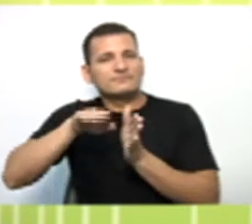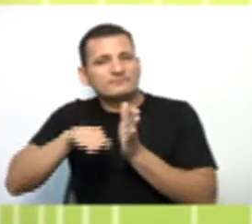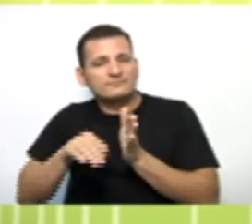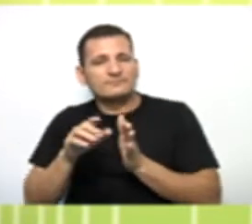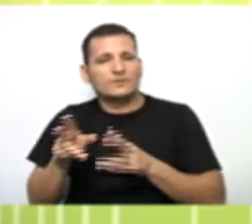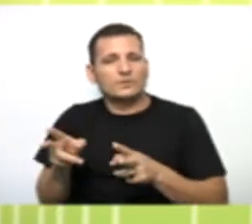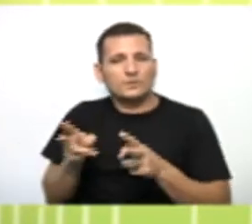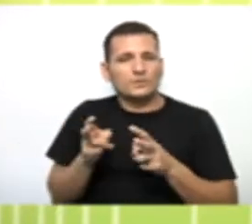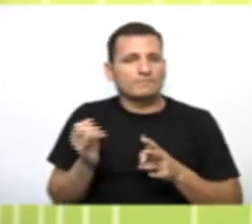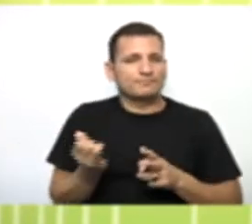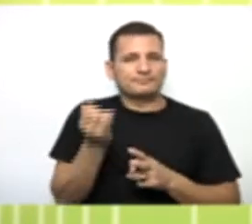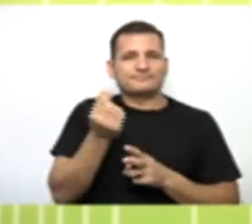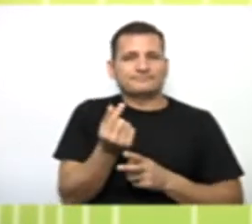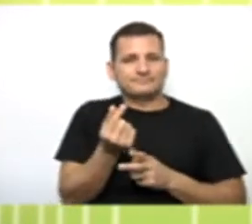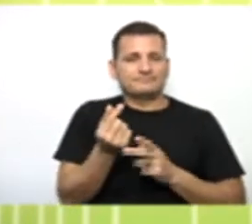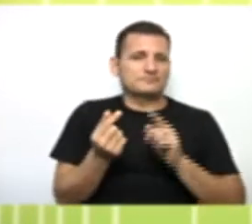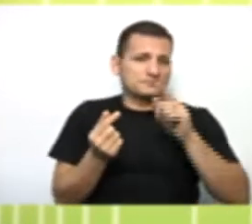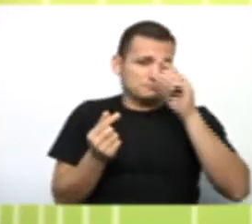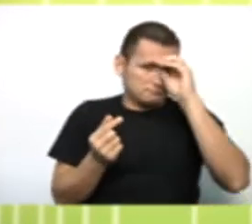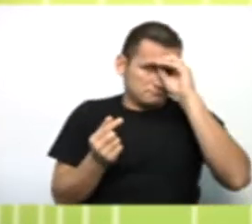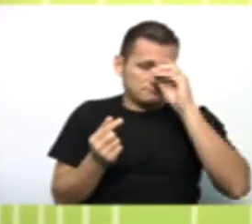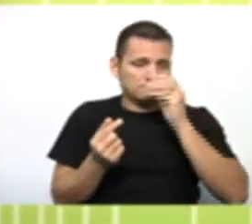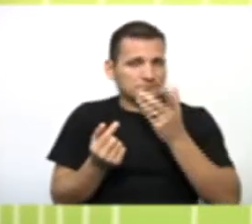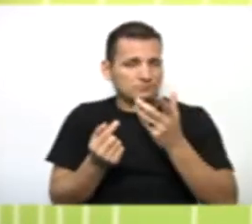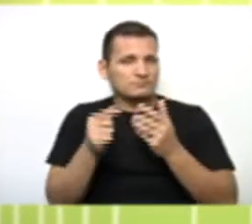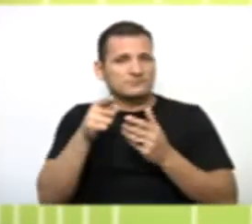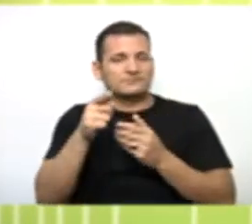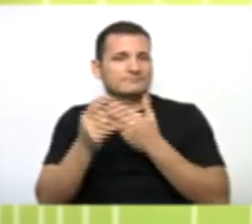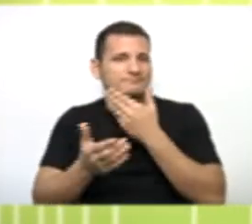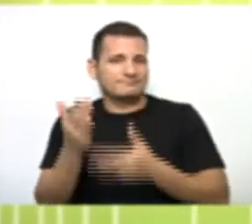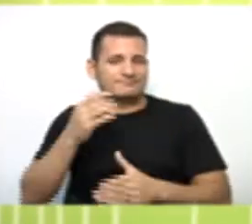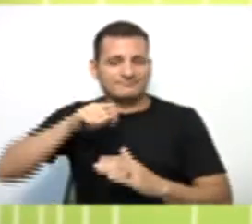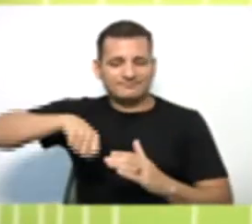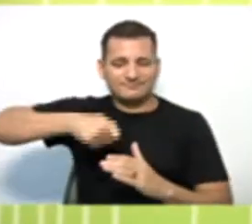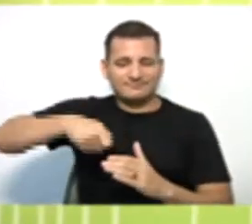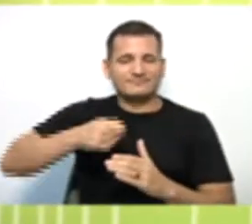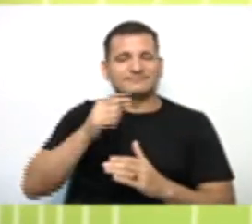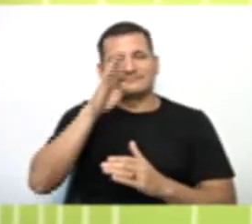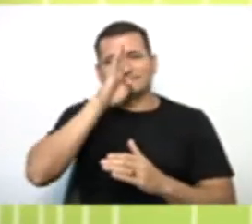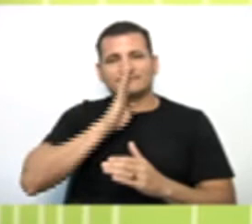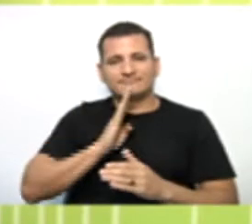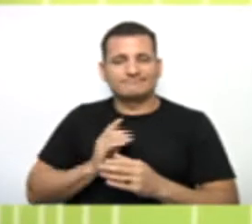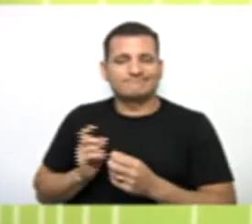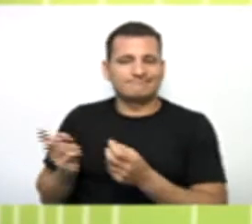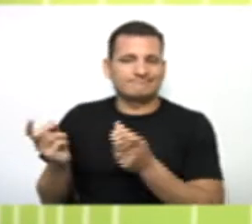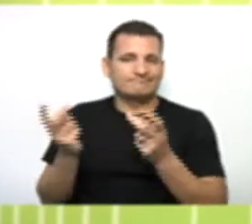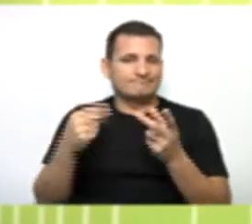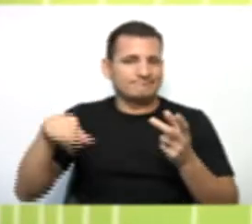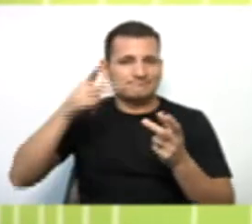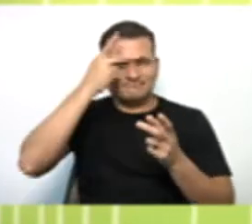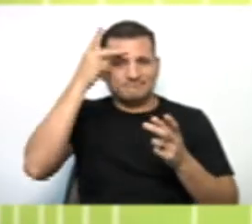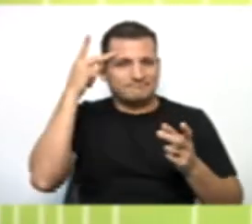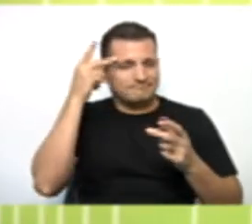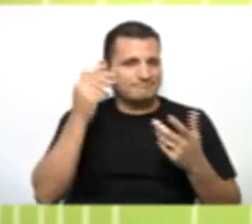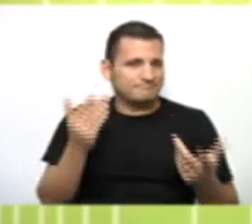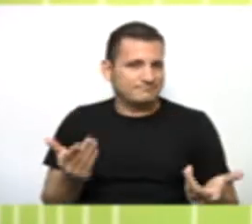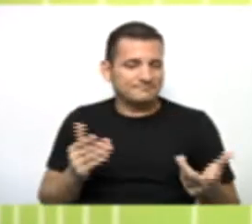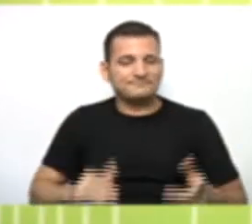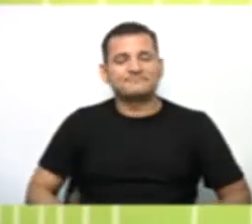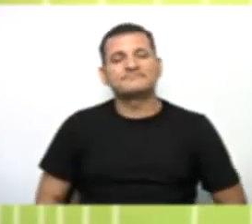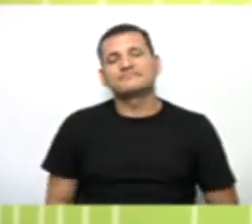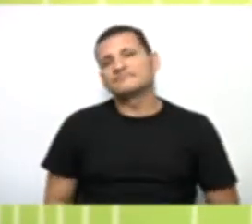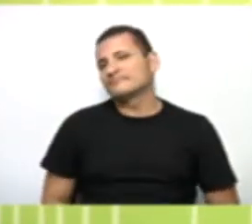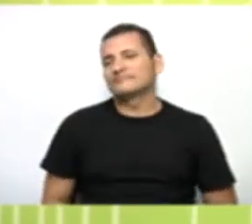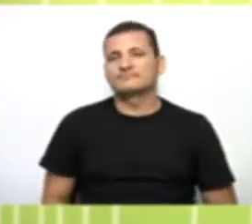certo? Se não sabe, infelizmente, daqui a pouco você vai estar fazendo bolo de graça para as pessoas, ok? Olha